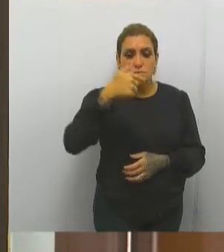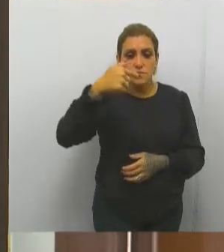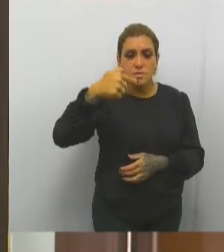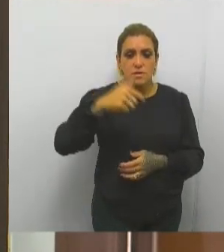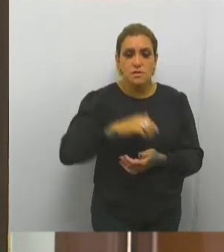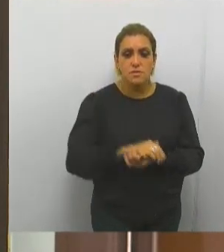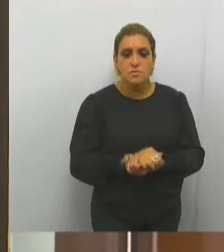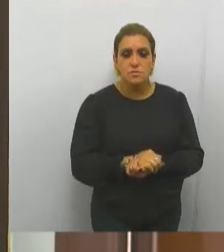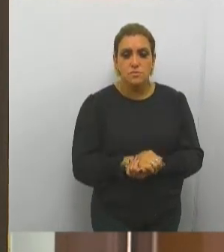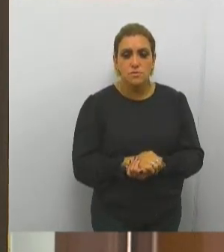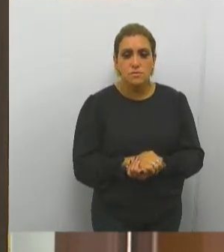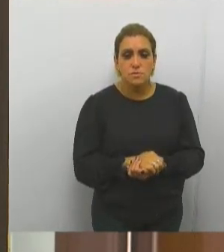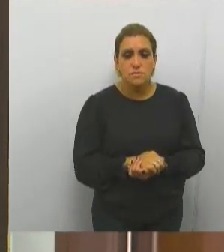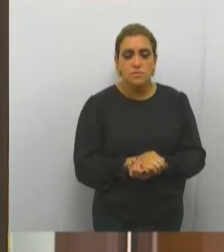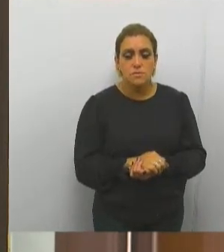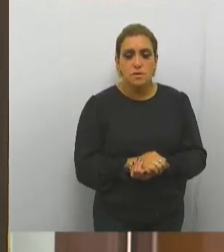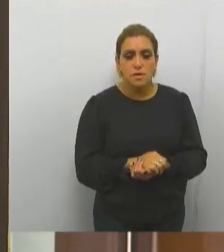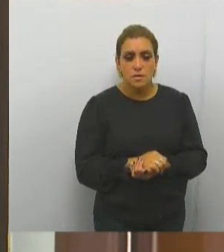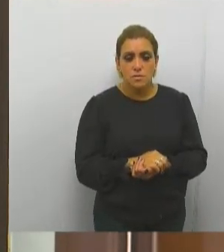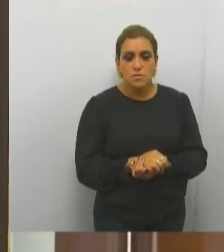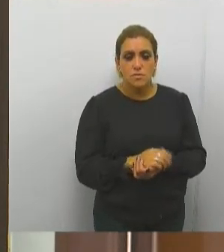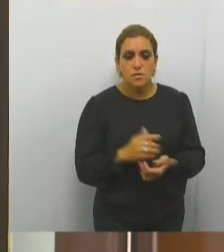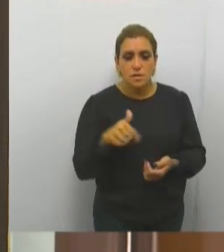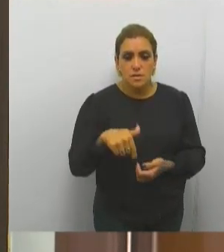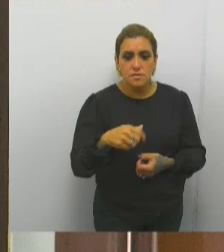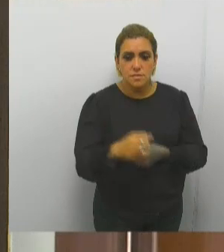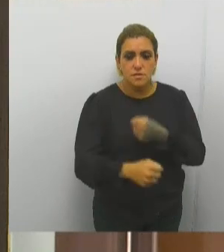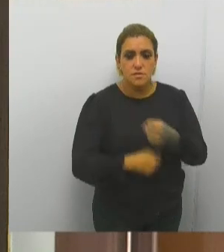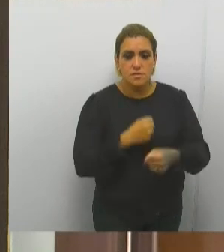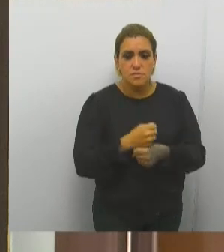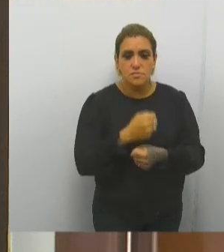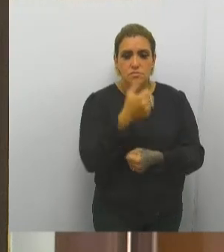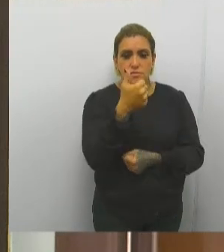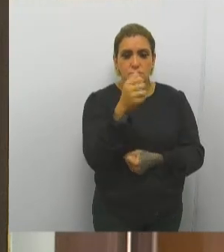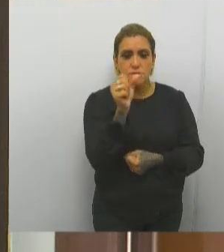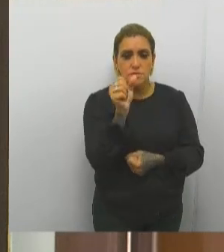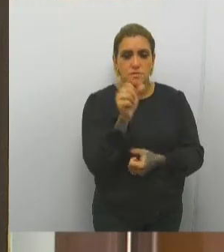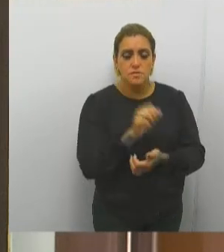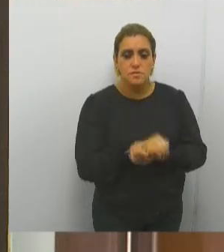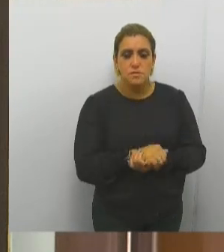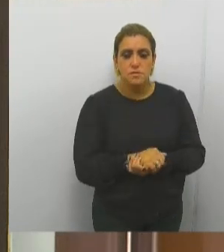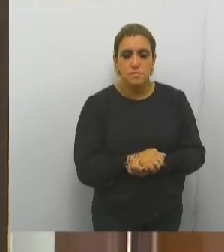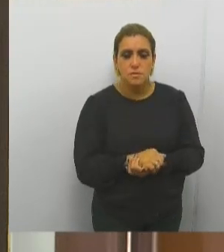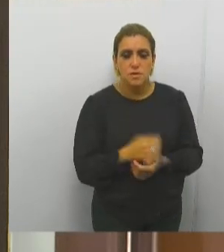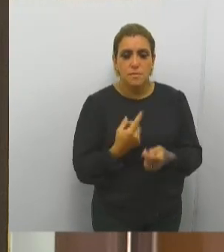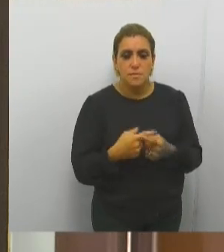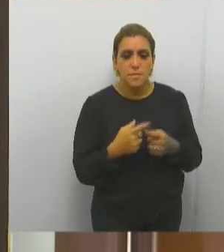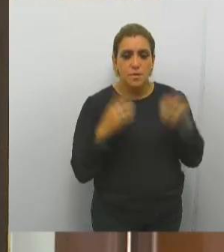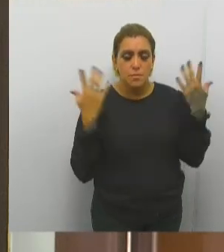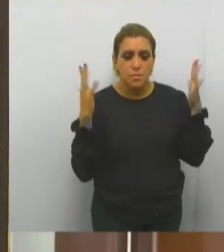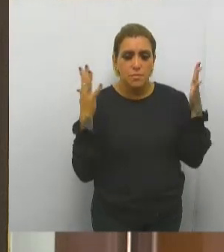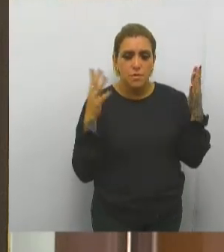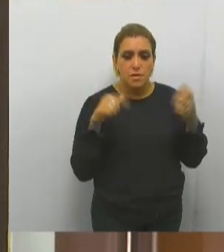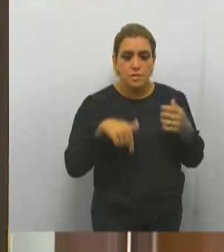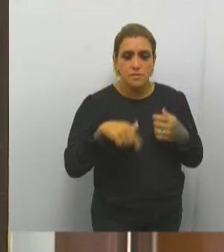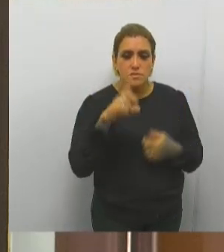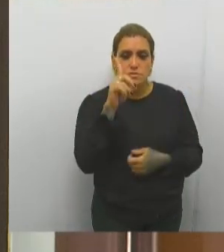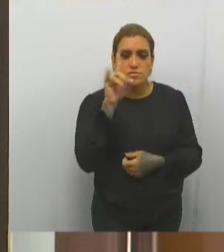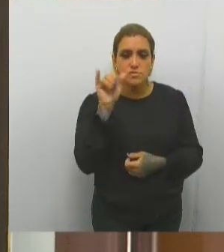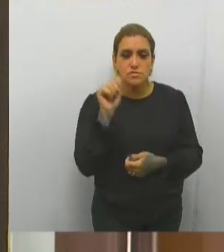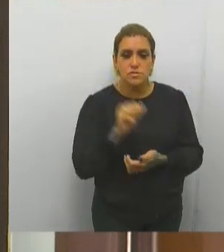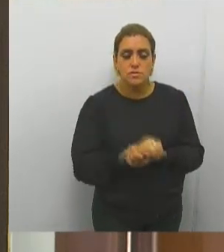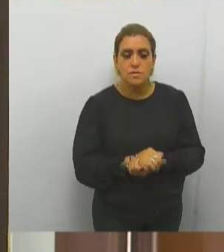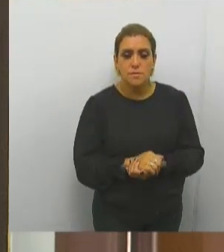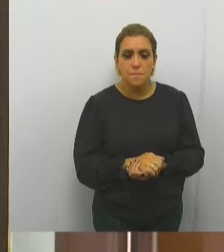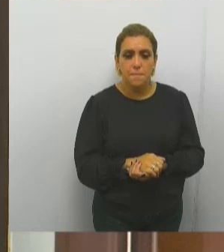2007, completando esse ano 16 anos. Para comemorar essa data,